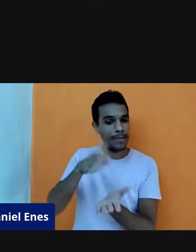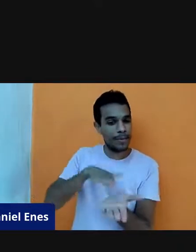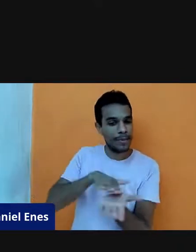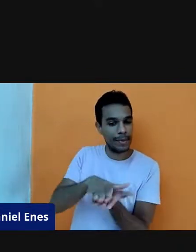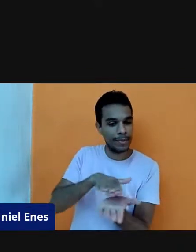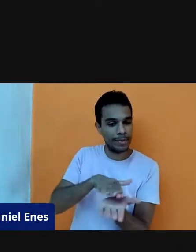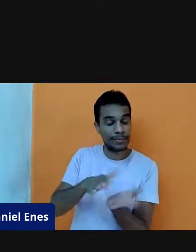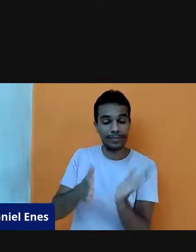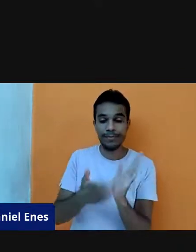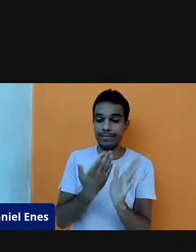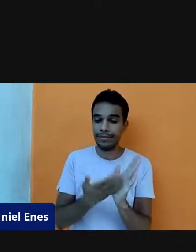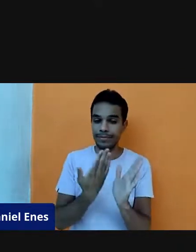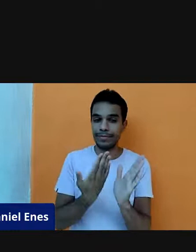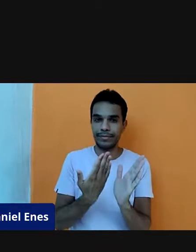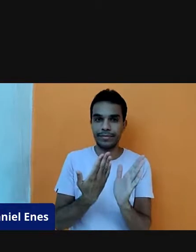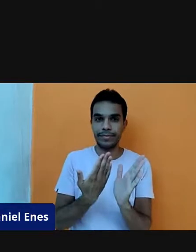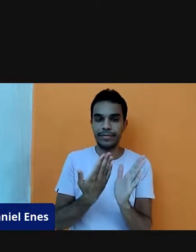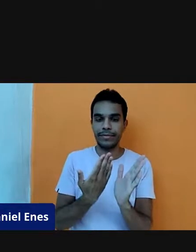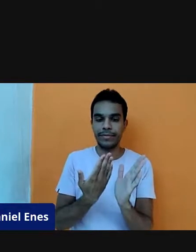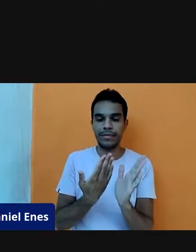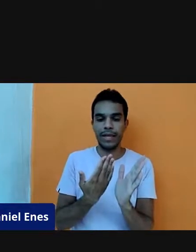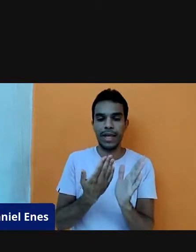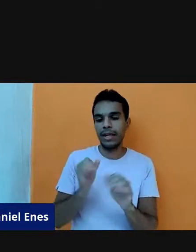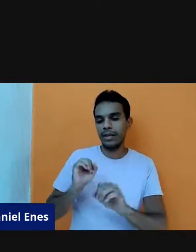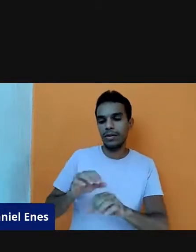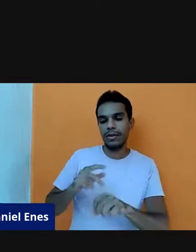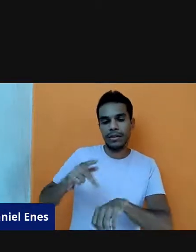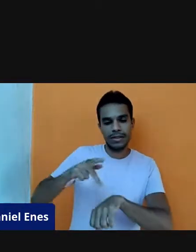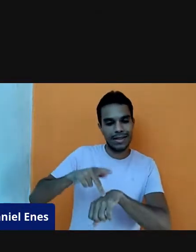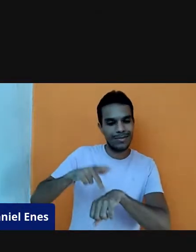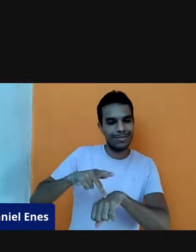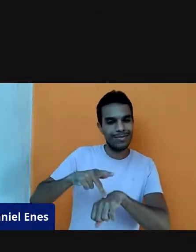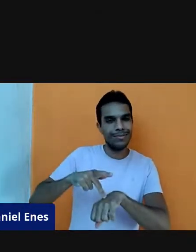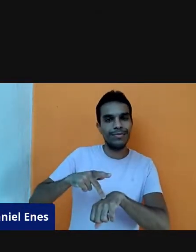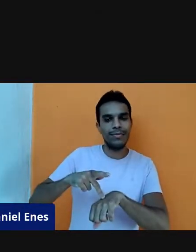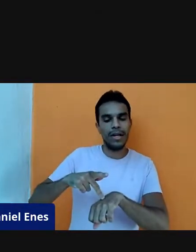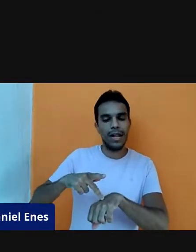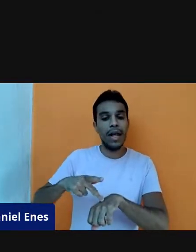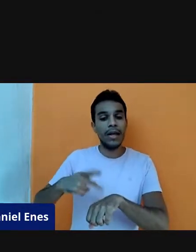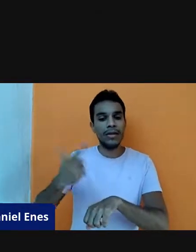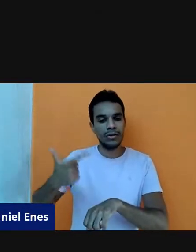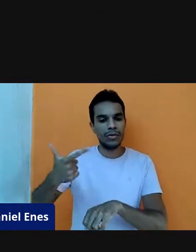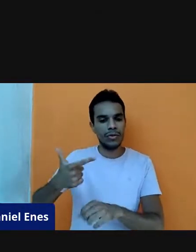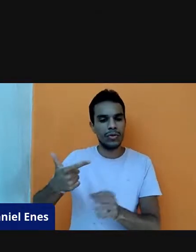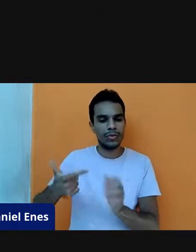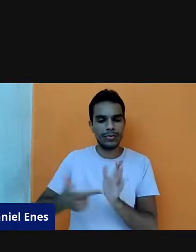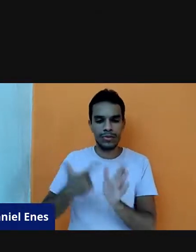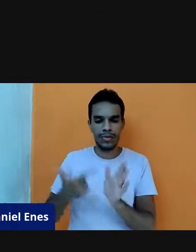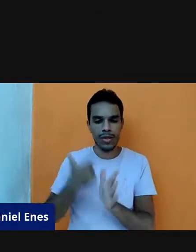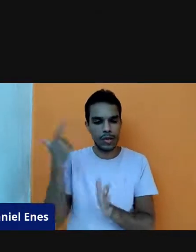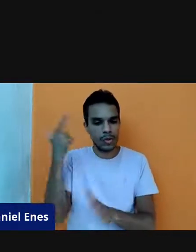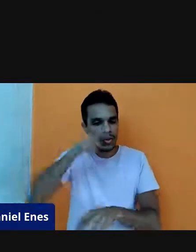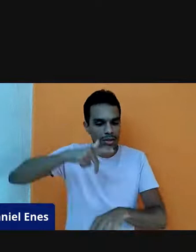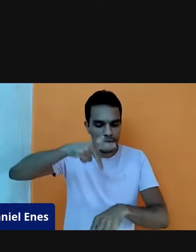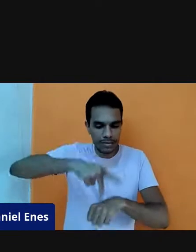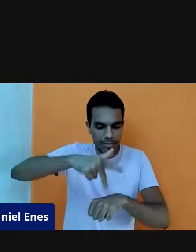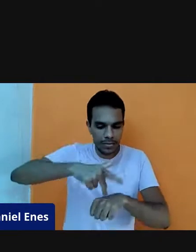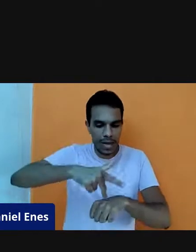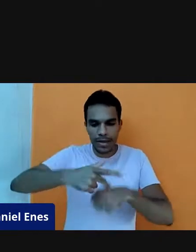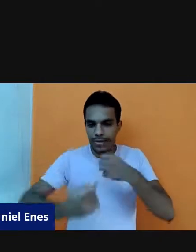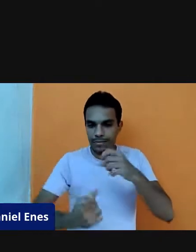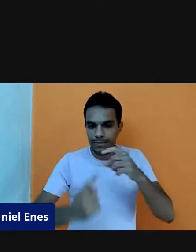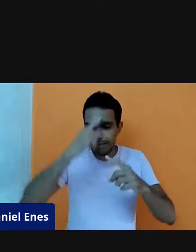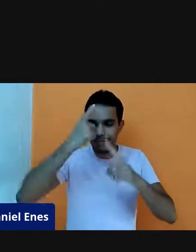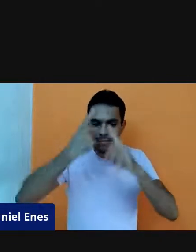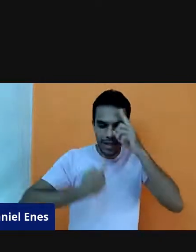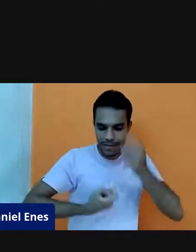à Educação pela Pedra, né? Seu último livro. Então, ele consegue tirar da pedra a sua poesia, né? Porque